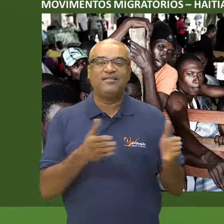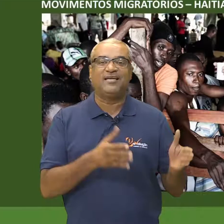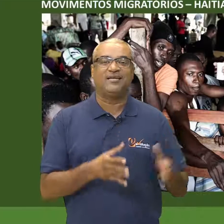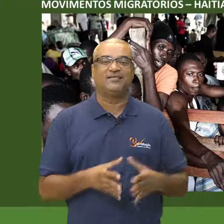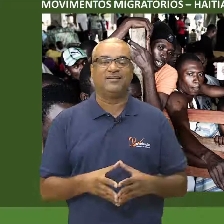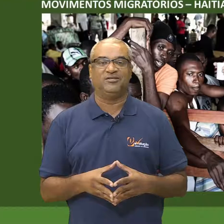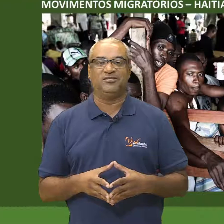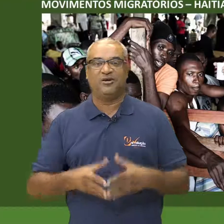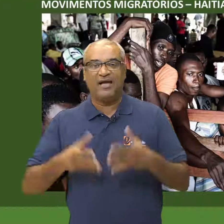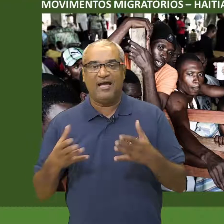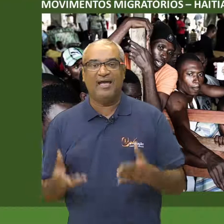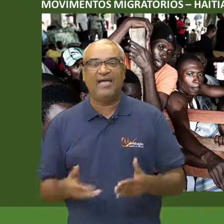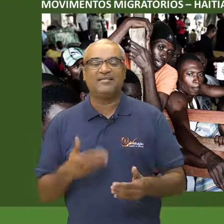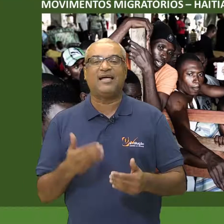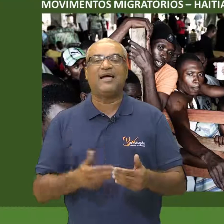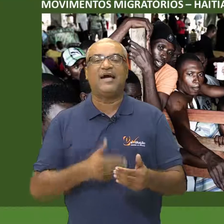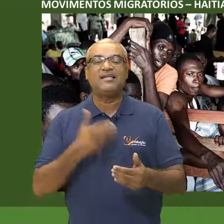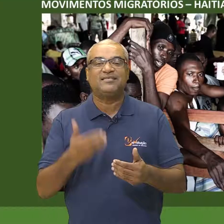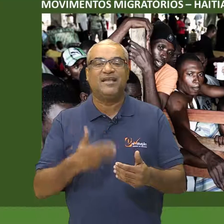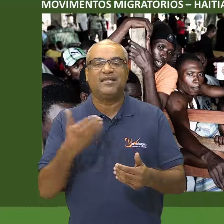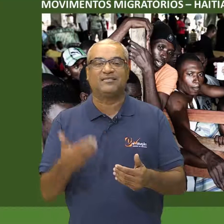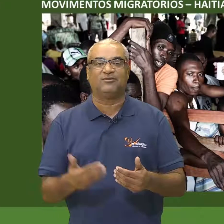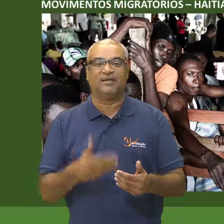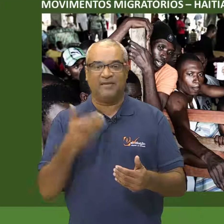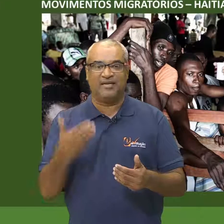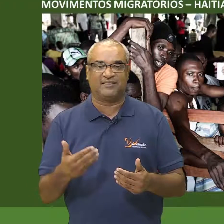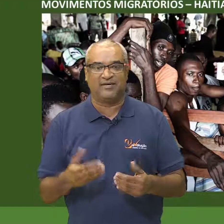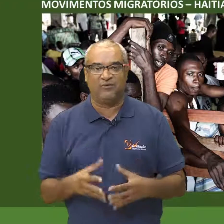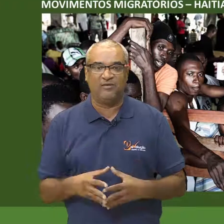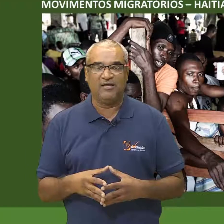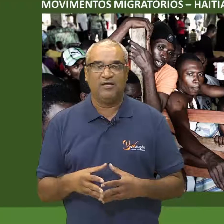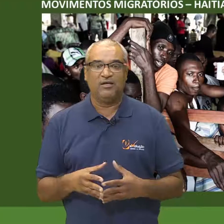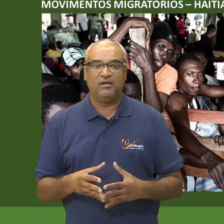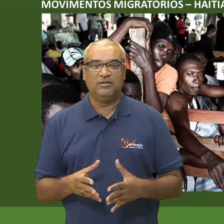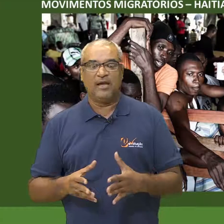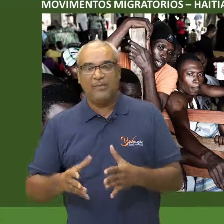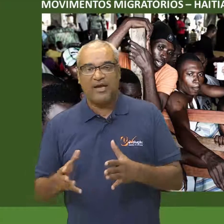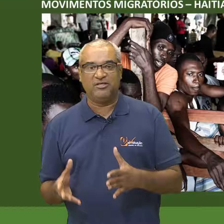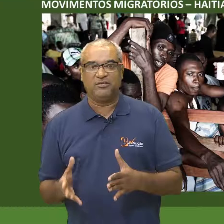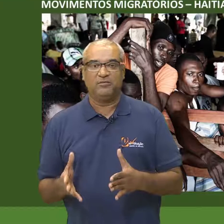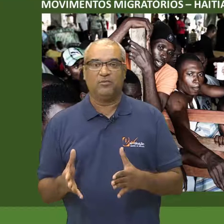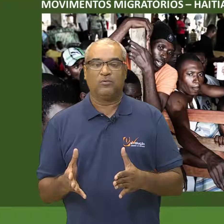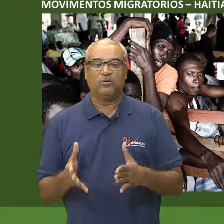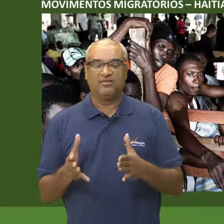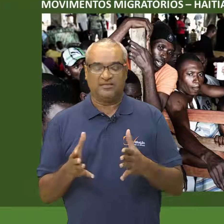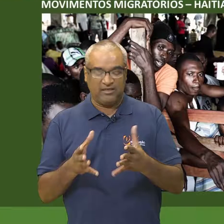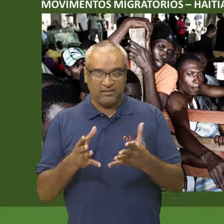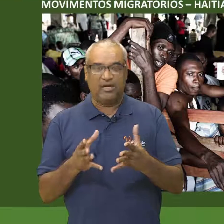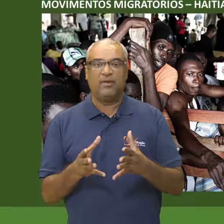olha que interessante. Essa aceleração da migração nas